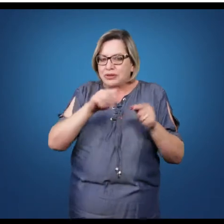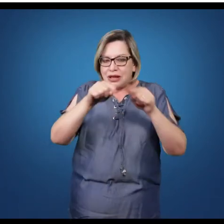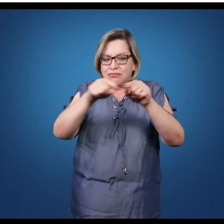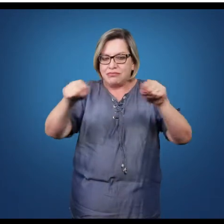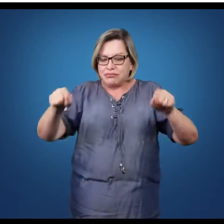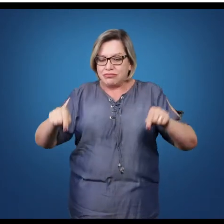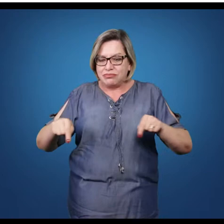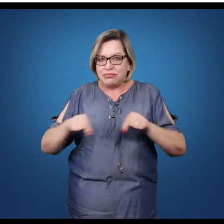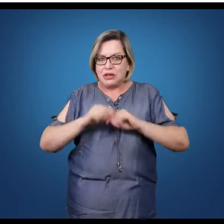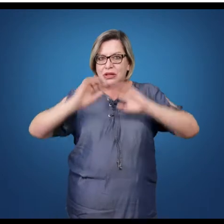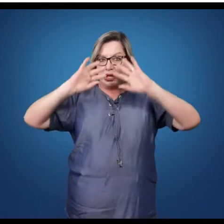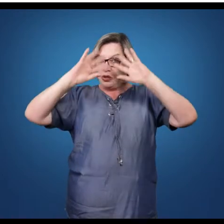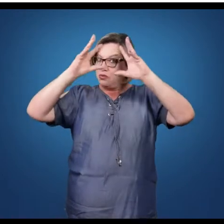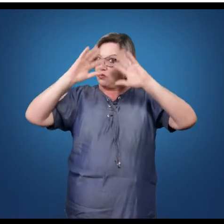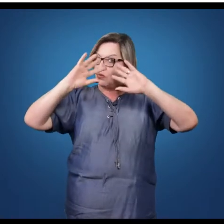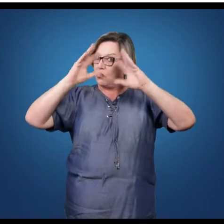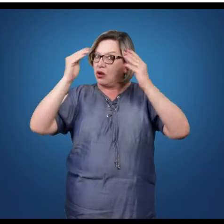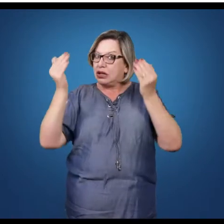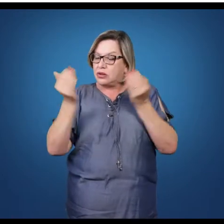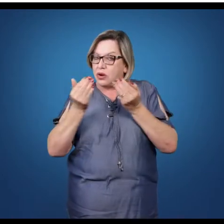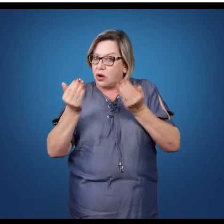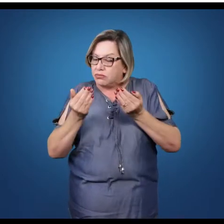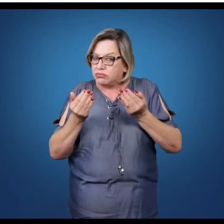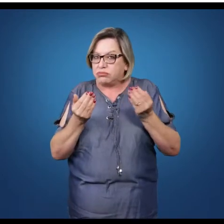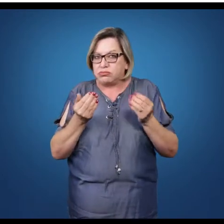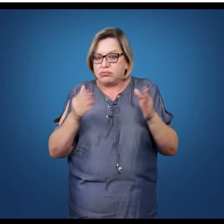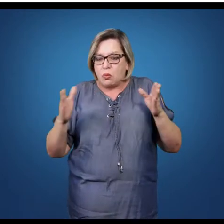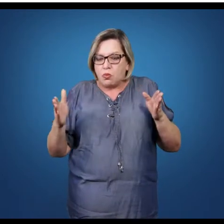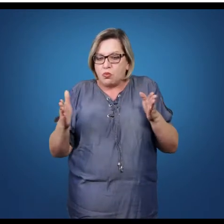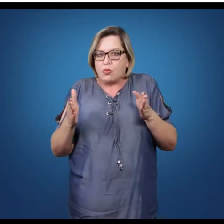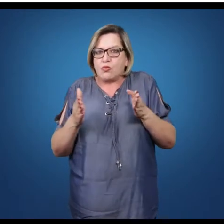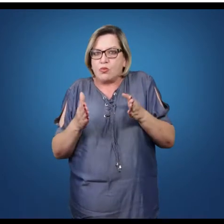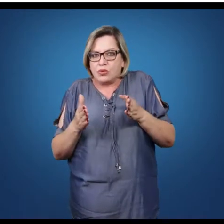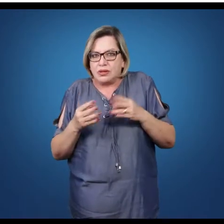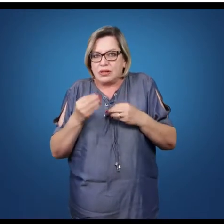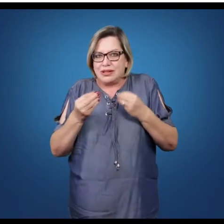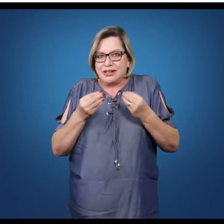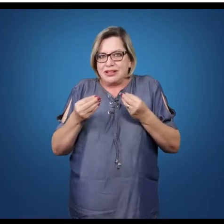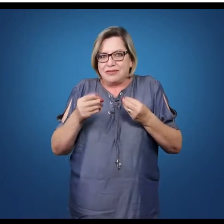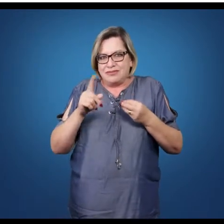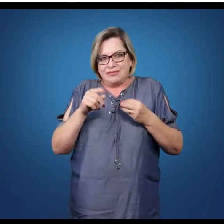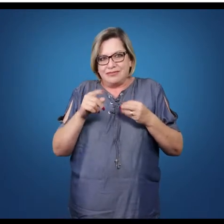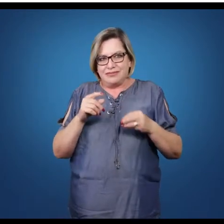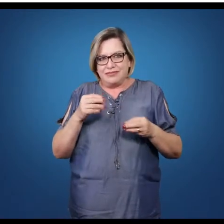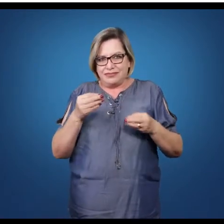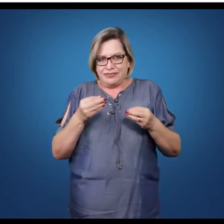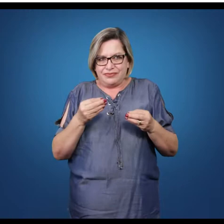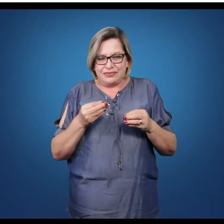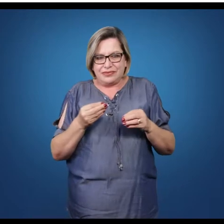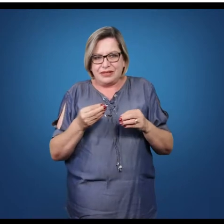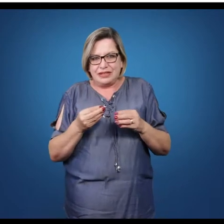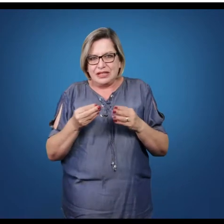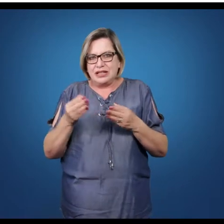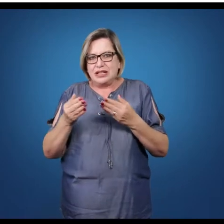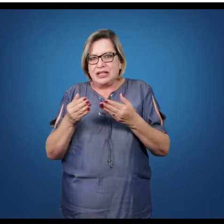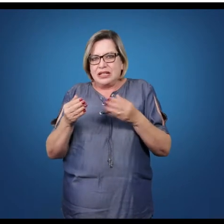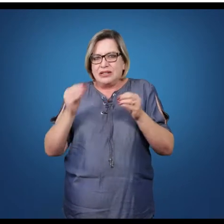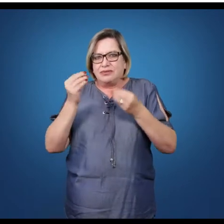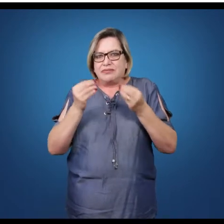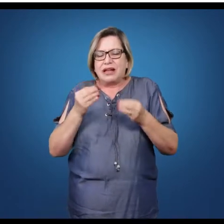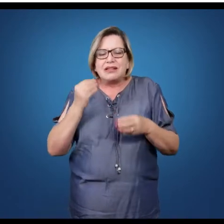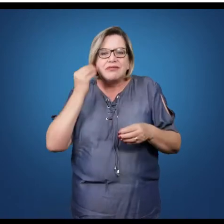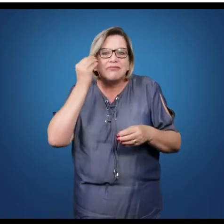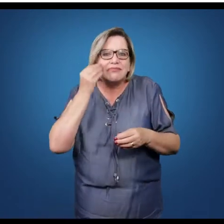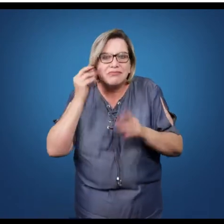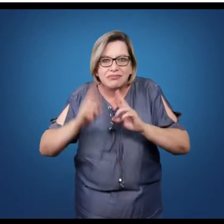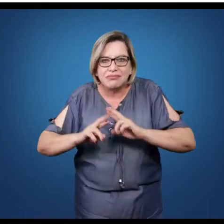ficar um pouco mais complexo agora. Diminui um pouco o espaço, restringe o espaço para o aluno, né? Mas o aluno vai